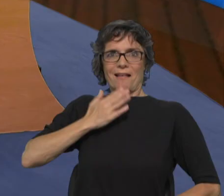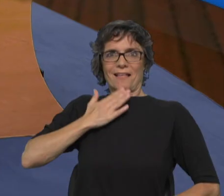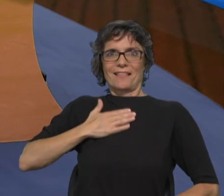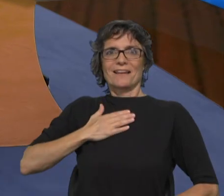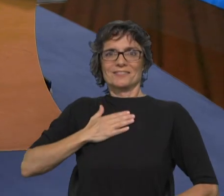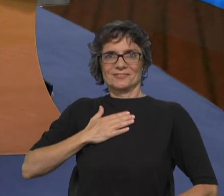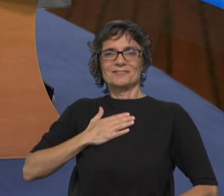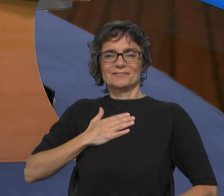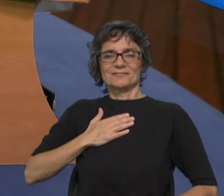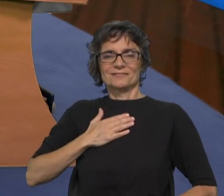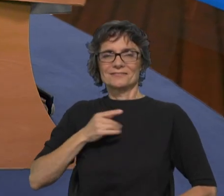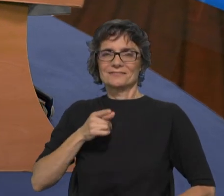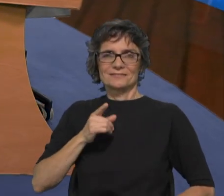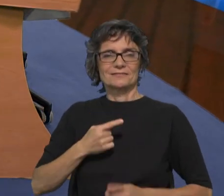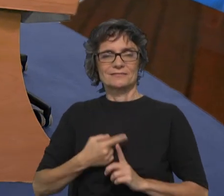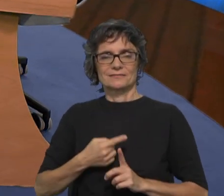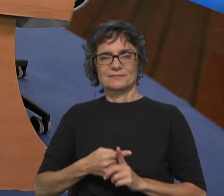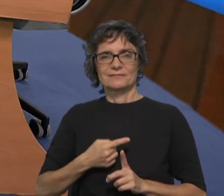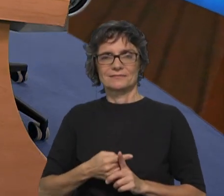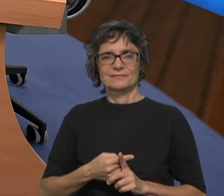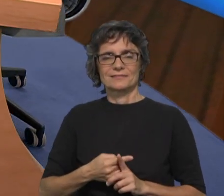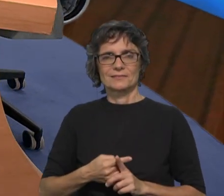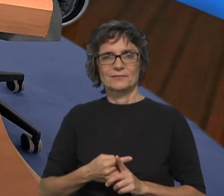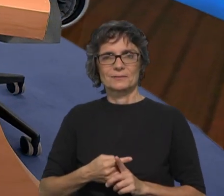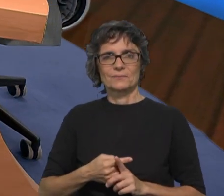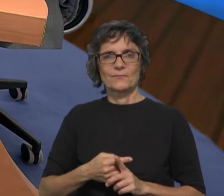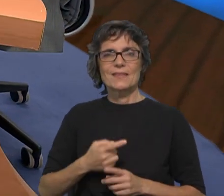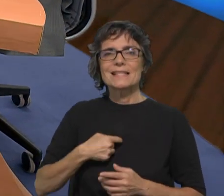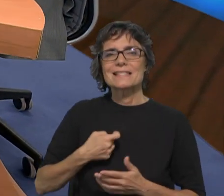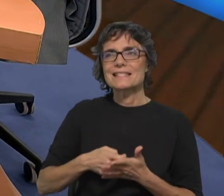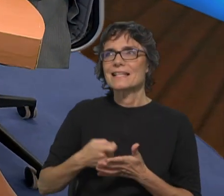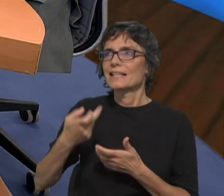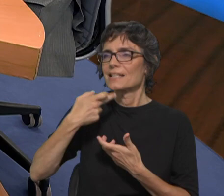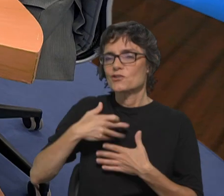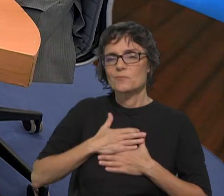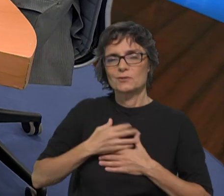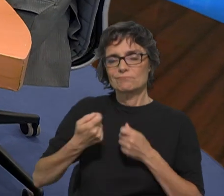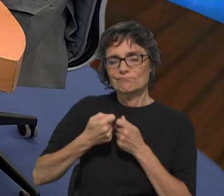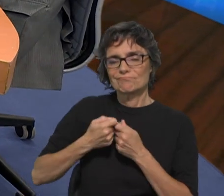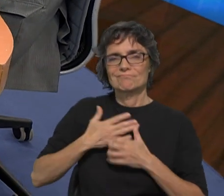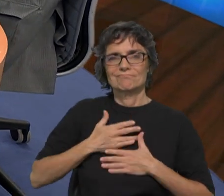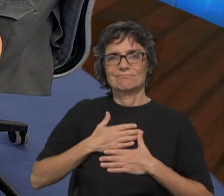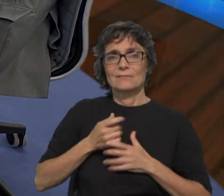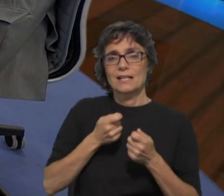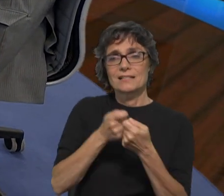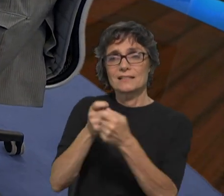necessárias para aqueles que são necessários, sem nada se perder. E